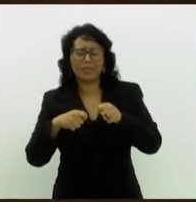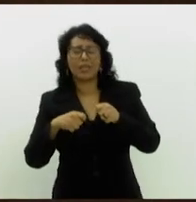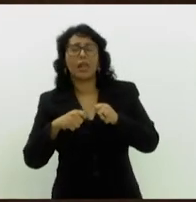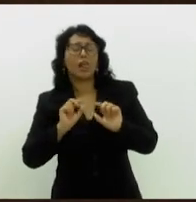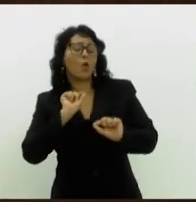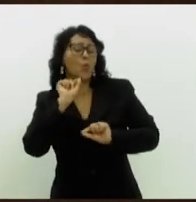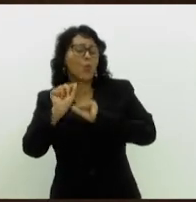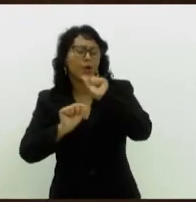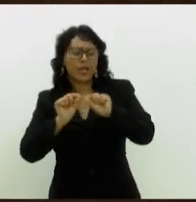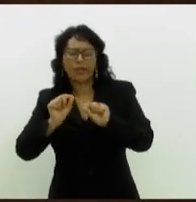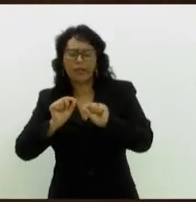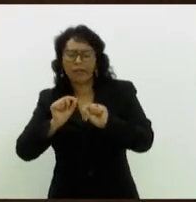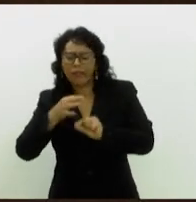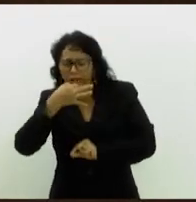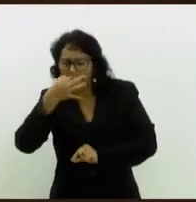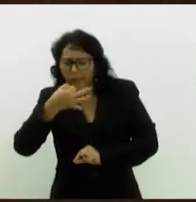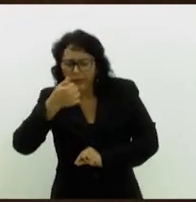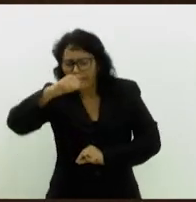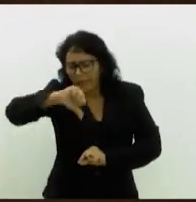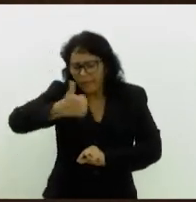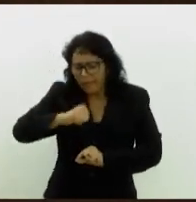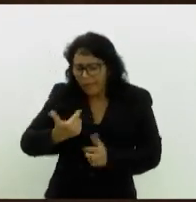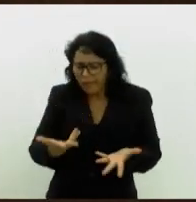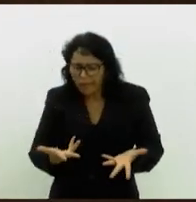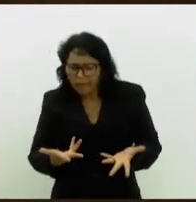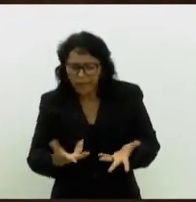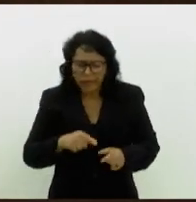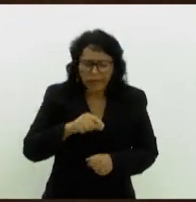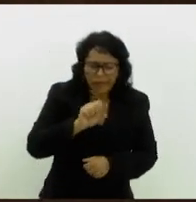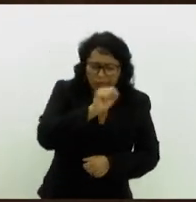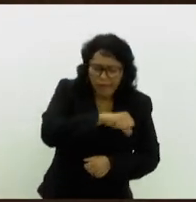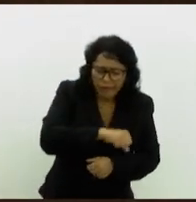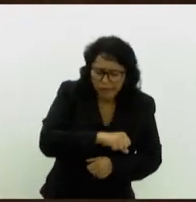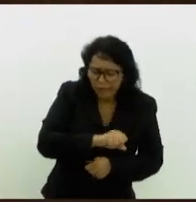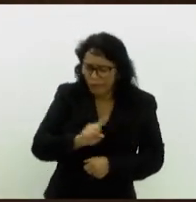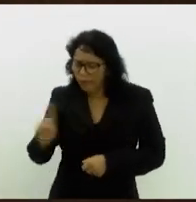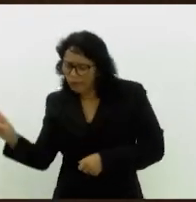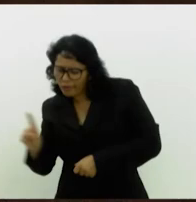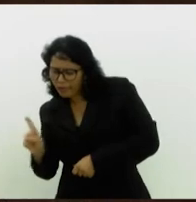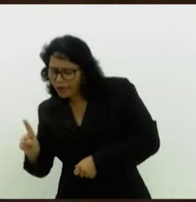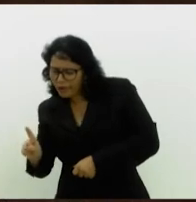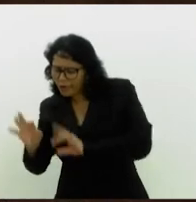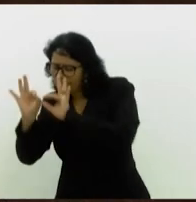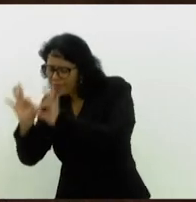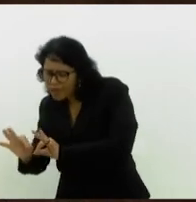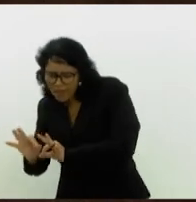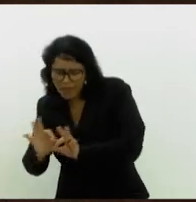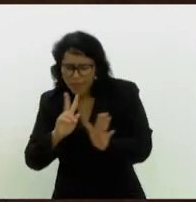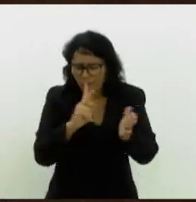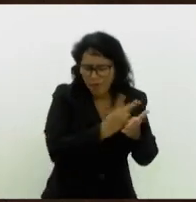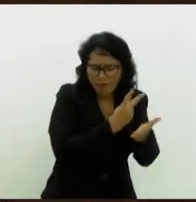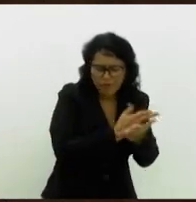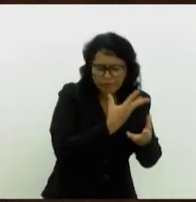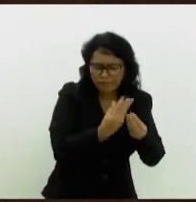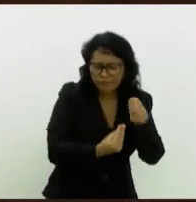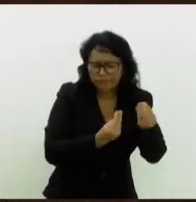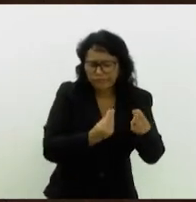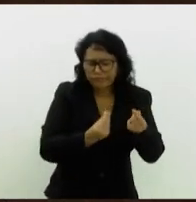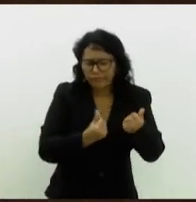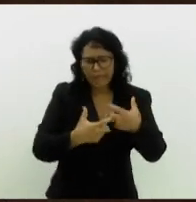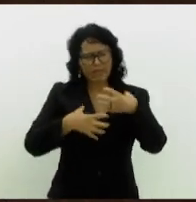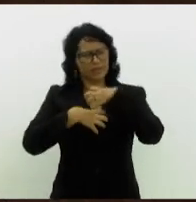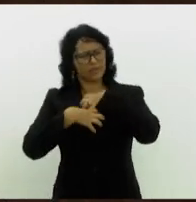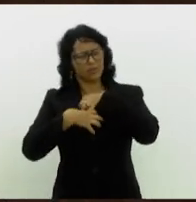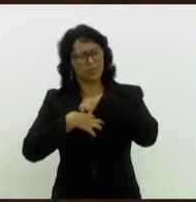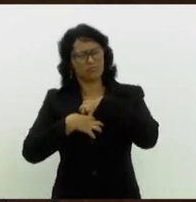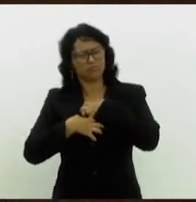Será que isso é verdade será que isso é mesmo assim criar esse instinto científico de se